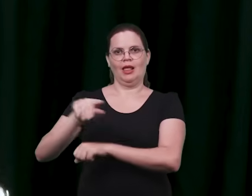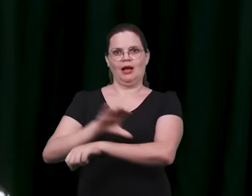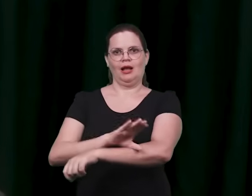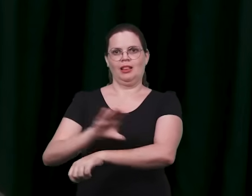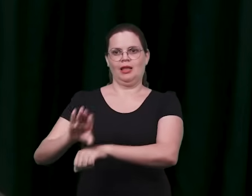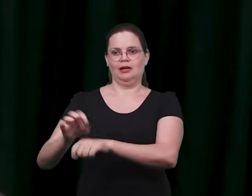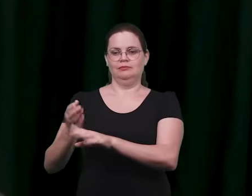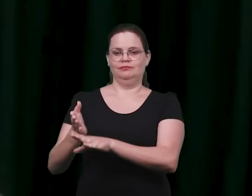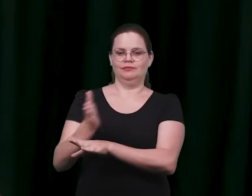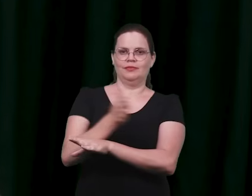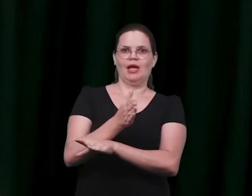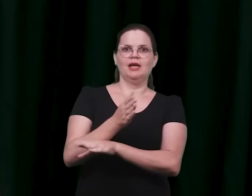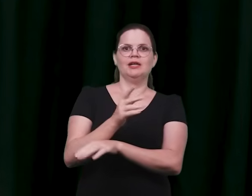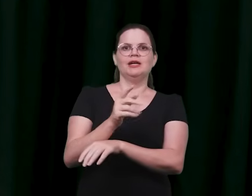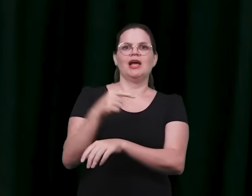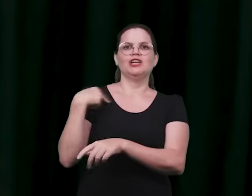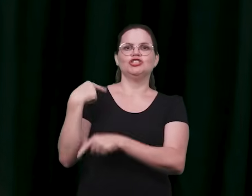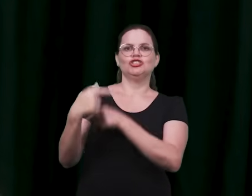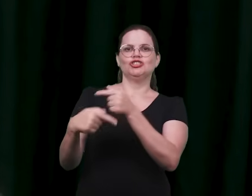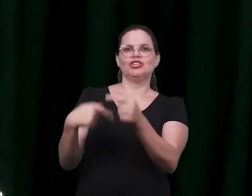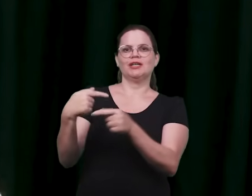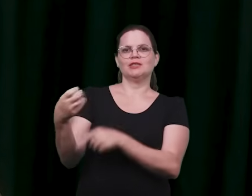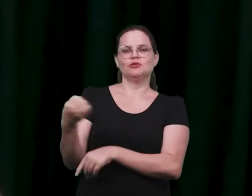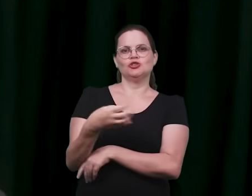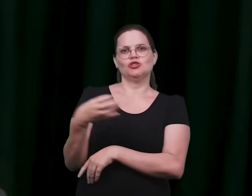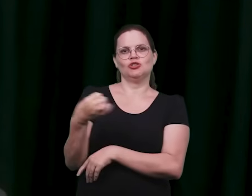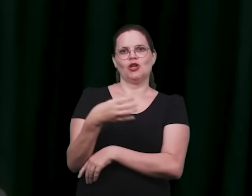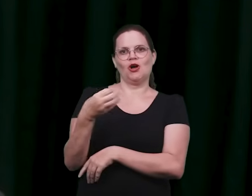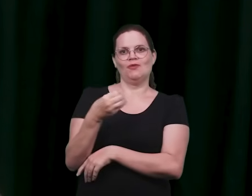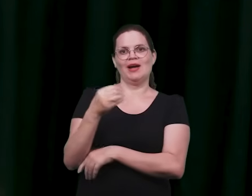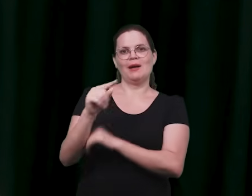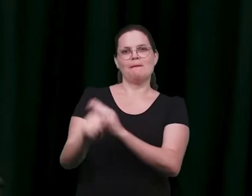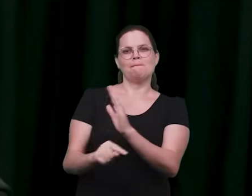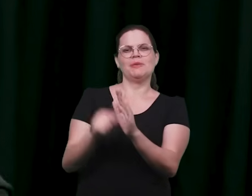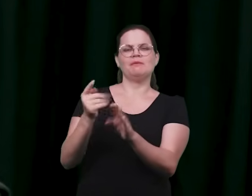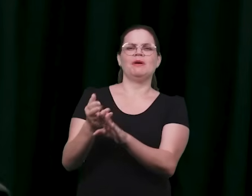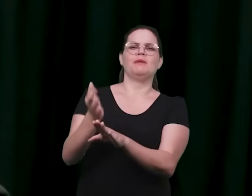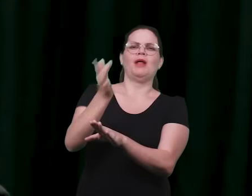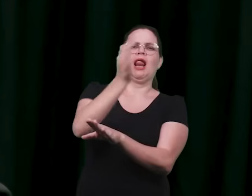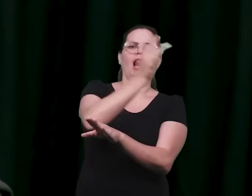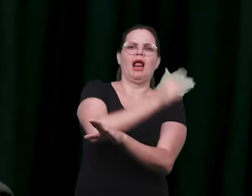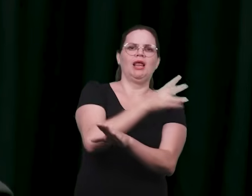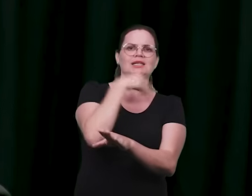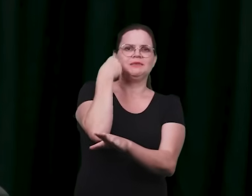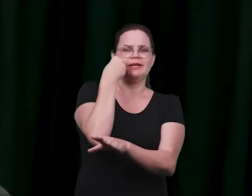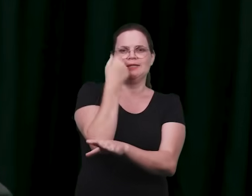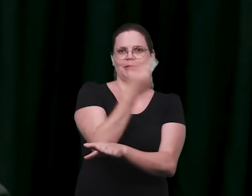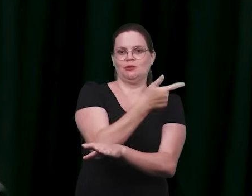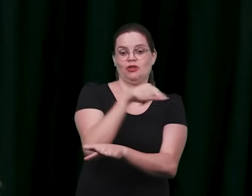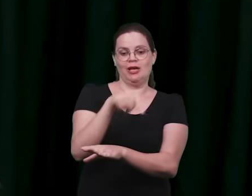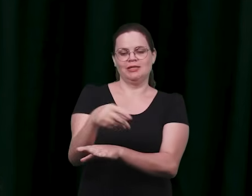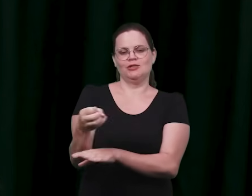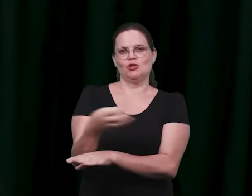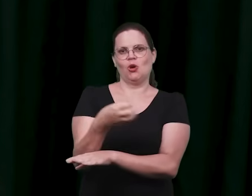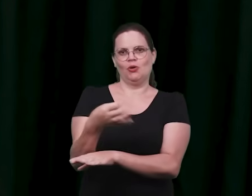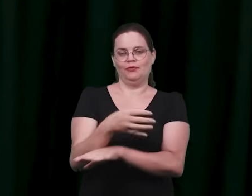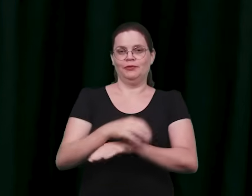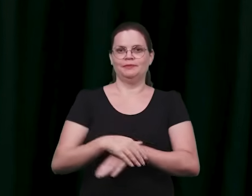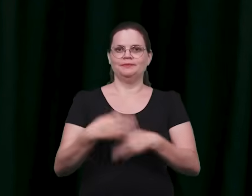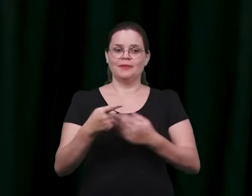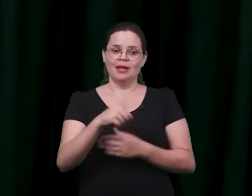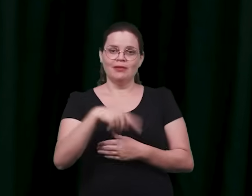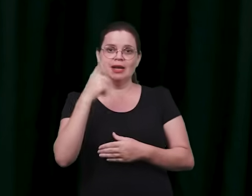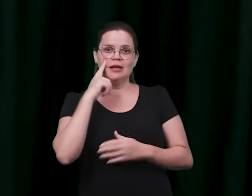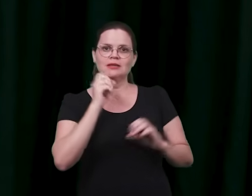havia vivido as primeiras experiências. Então podemos dizer que para aqueles que estavam ouvindo ali, era a transmissão